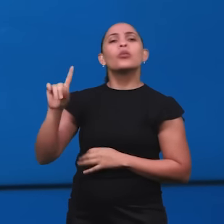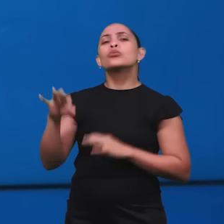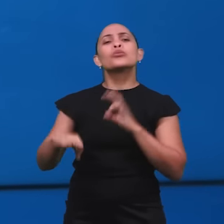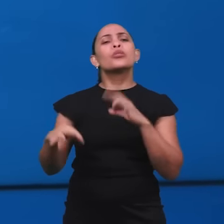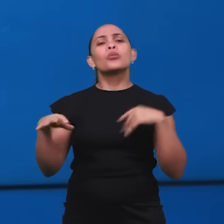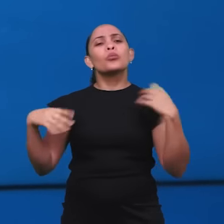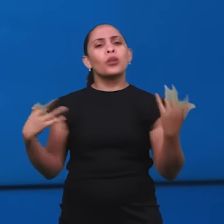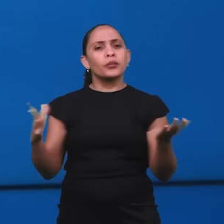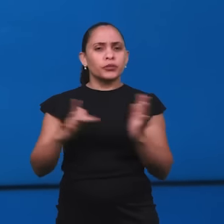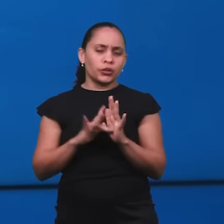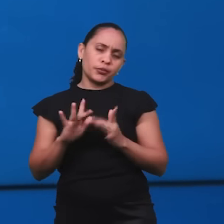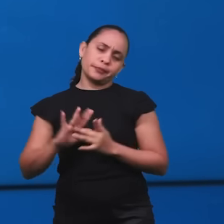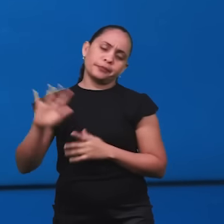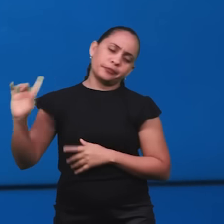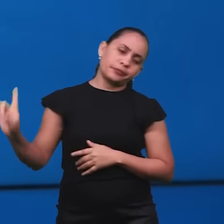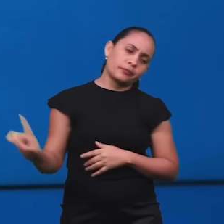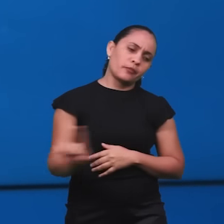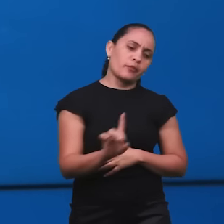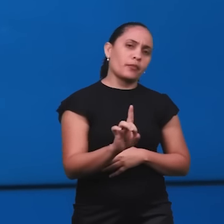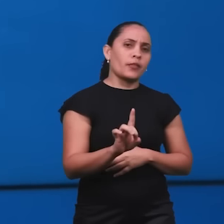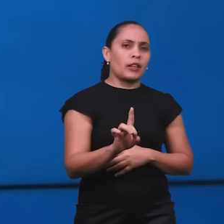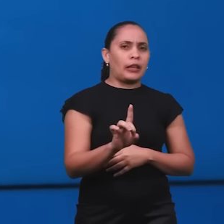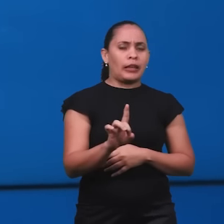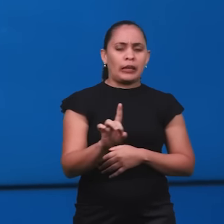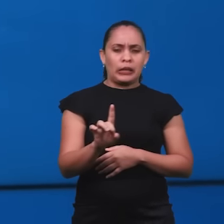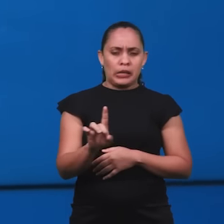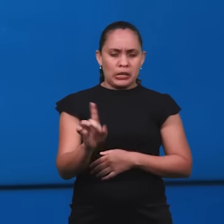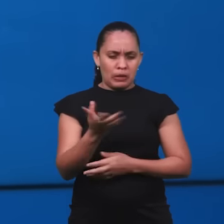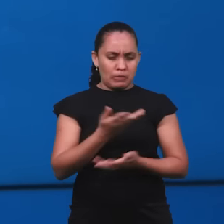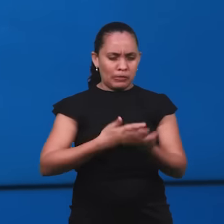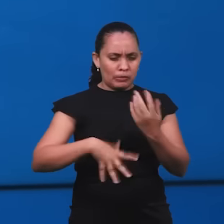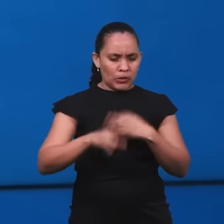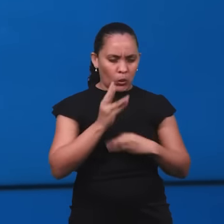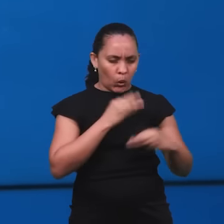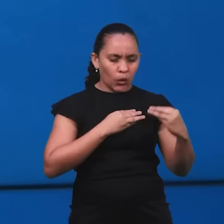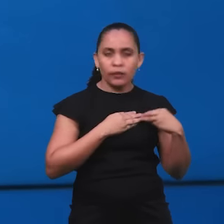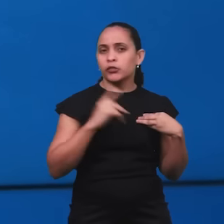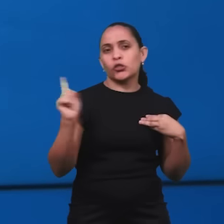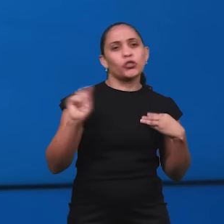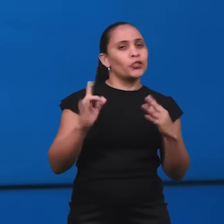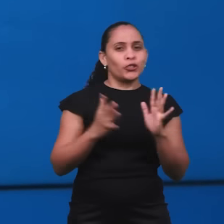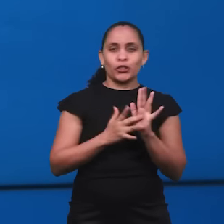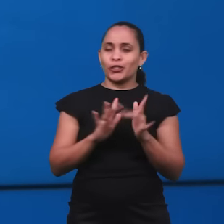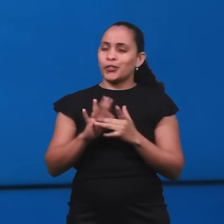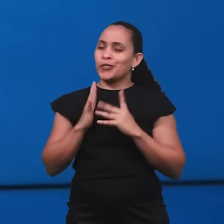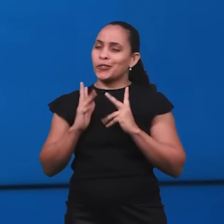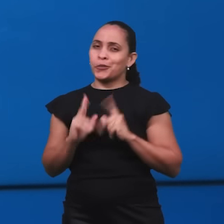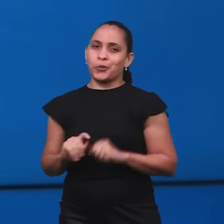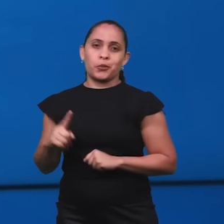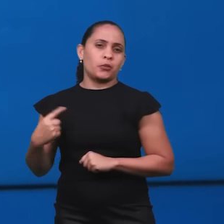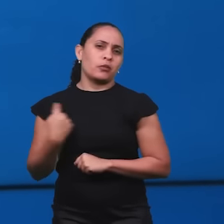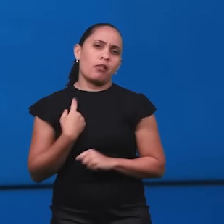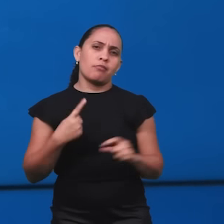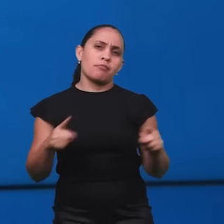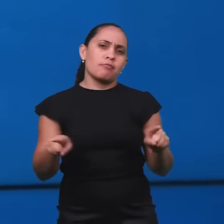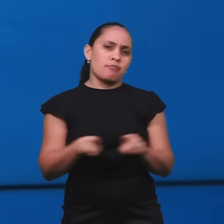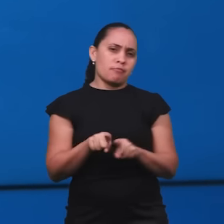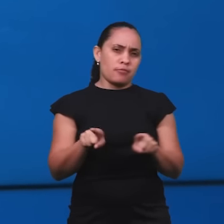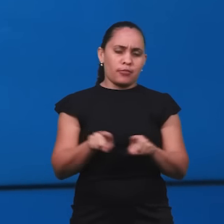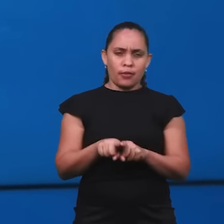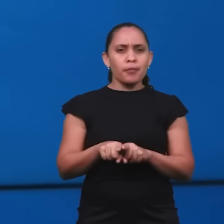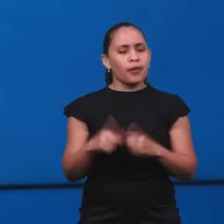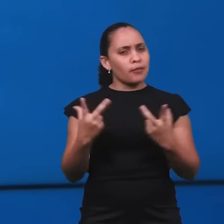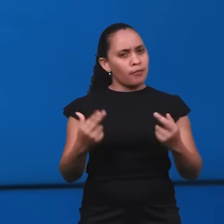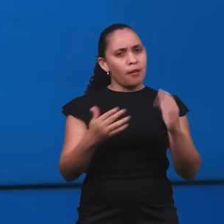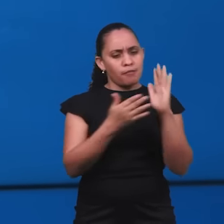embora veio ao mundo, mas ele não se contaminou com o mundo. E é o que nos ajuda hoje. Nós também somos colunas, como madeira, mas nós